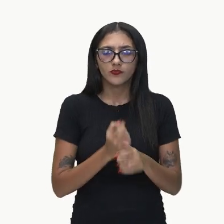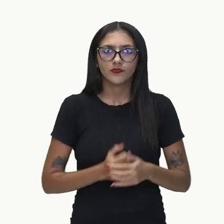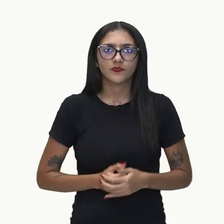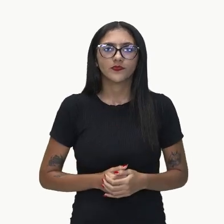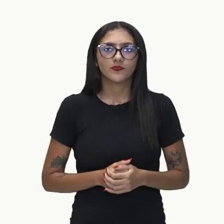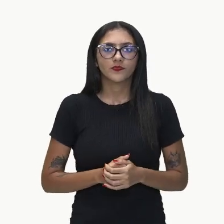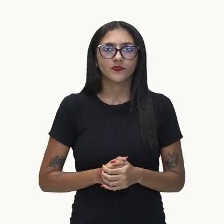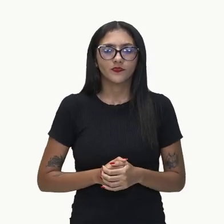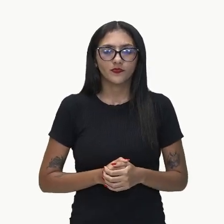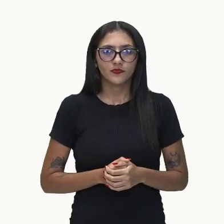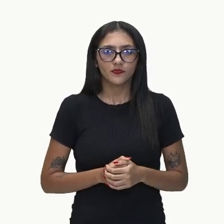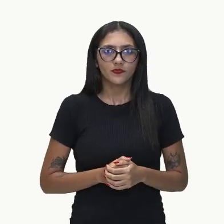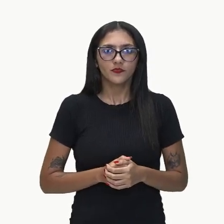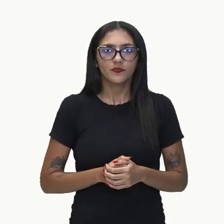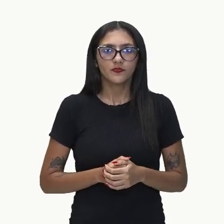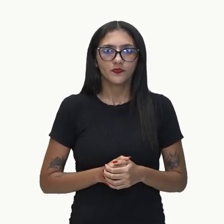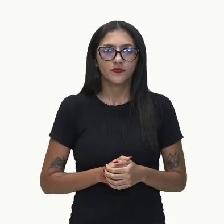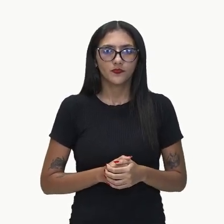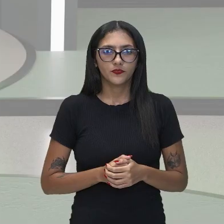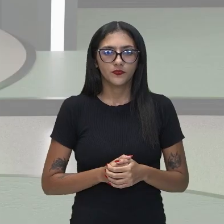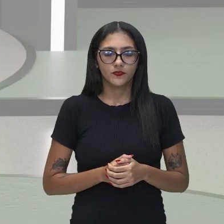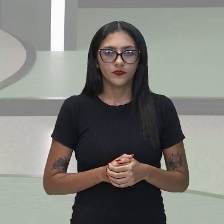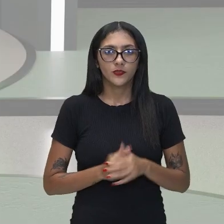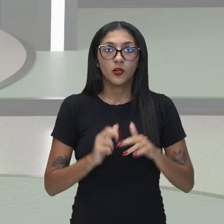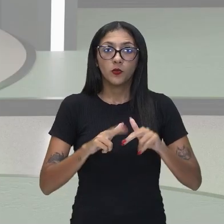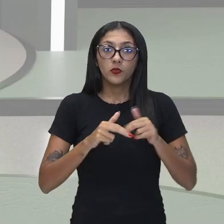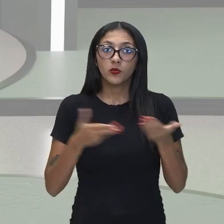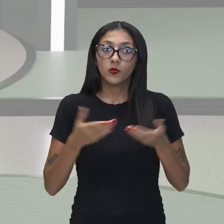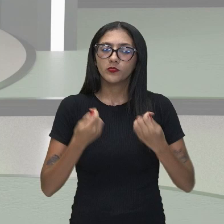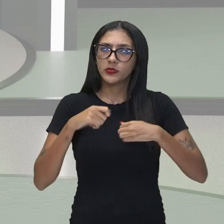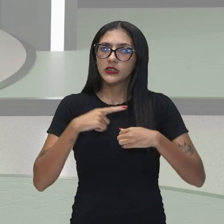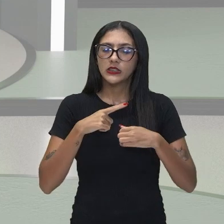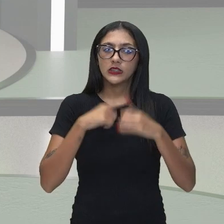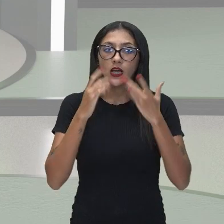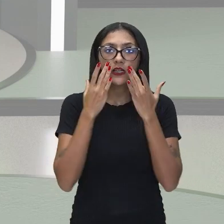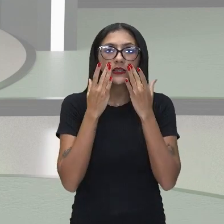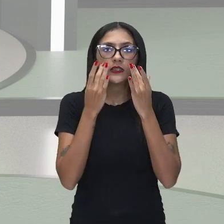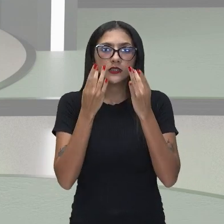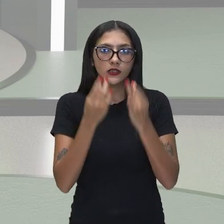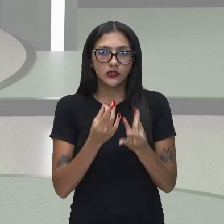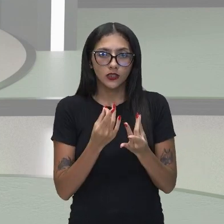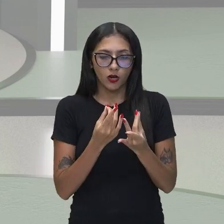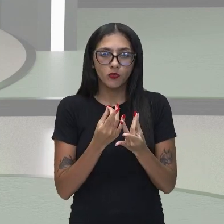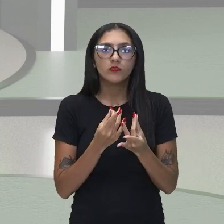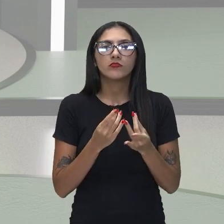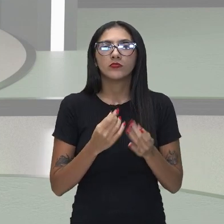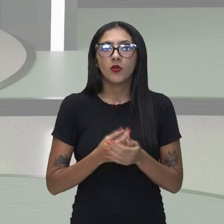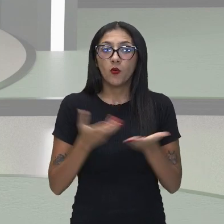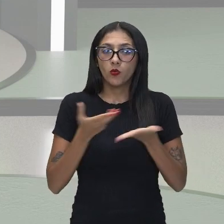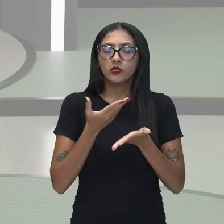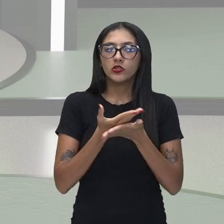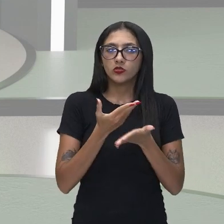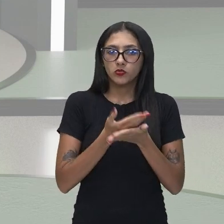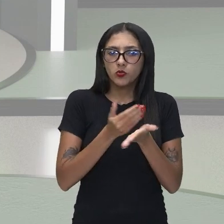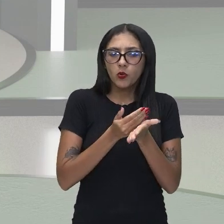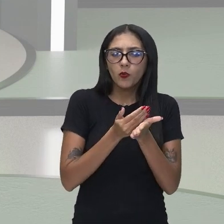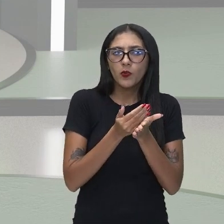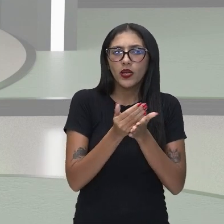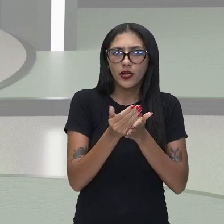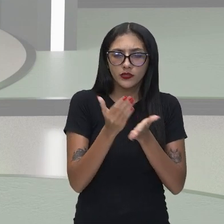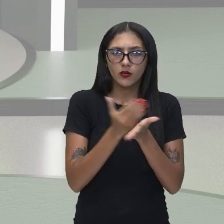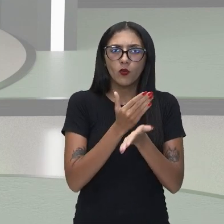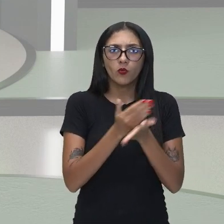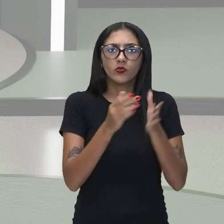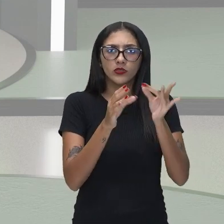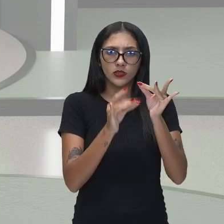porque nesta aula nós vamos estudar algumas e para outras aulas nós vamos estudar outras. Então,